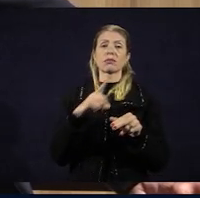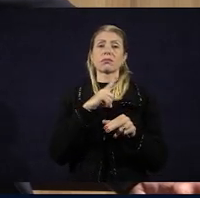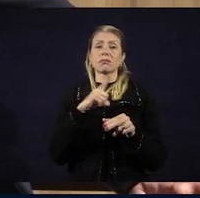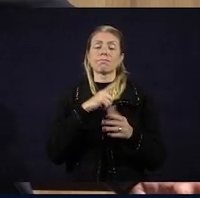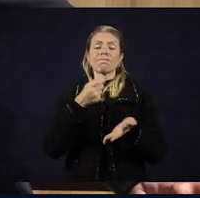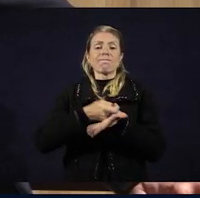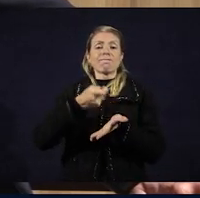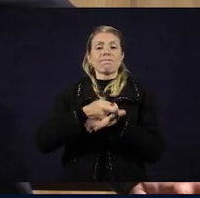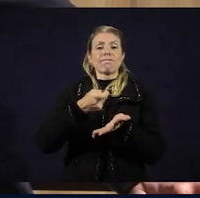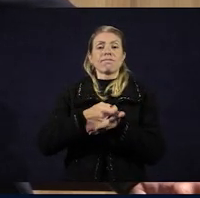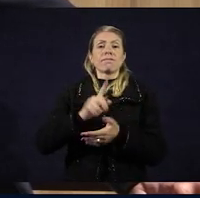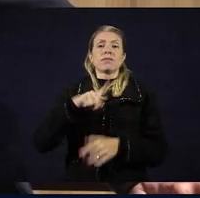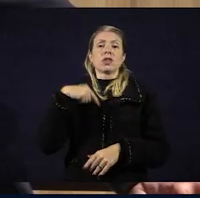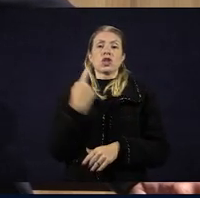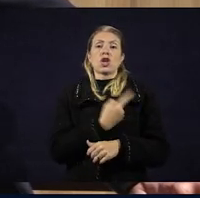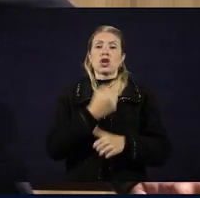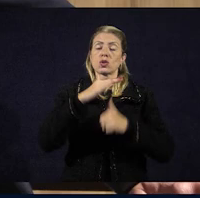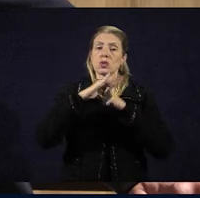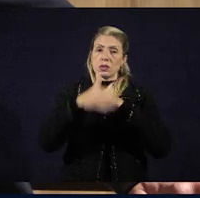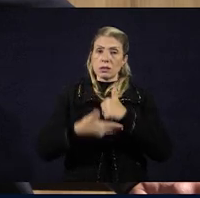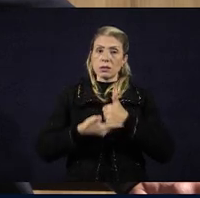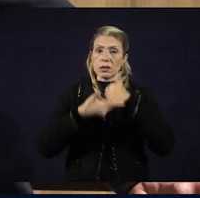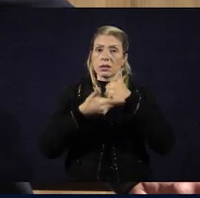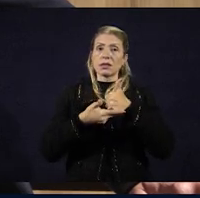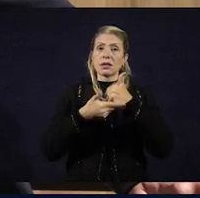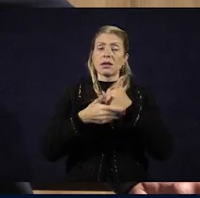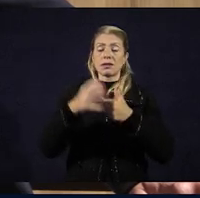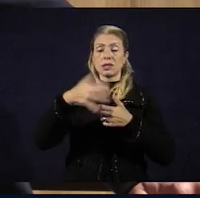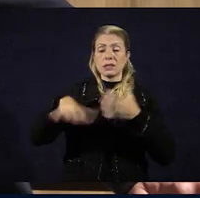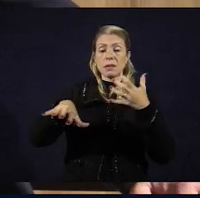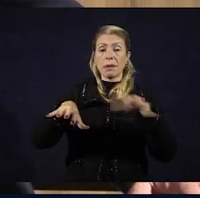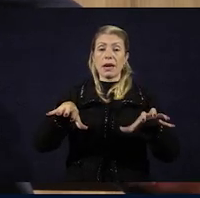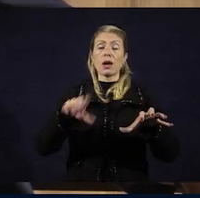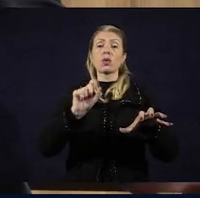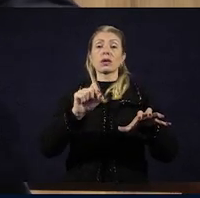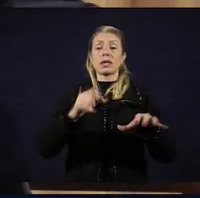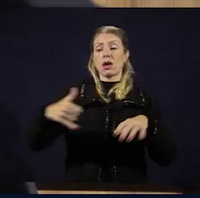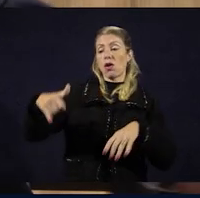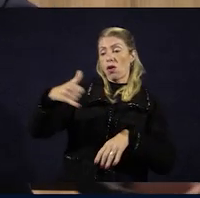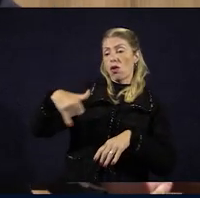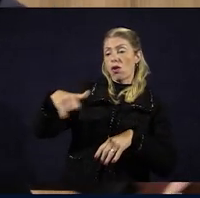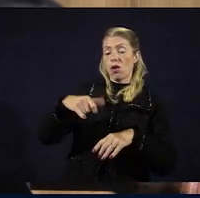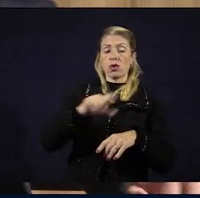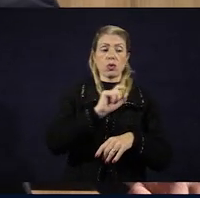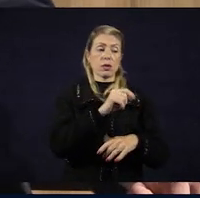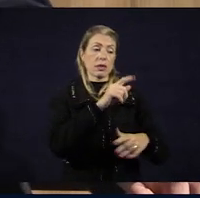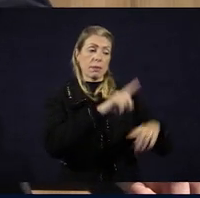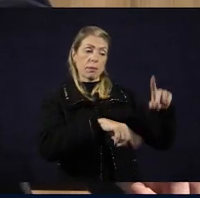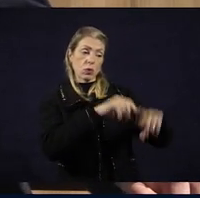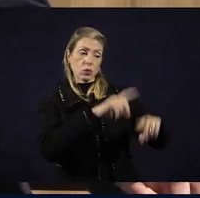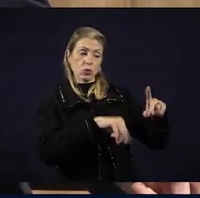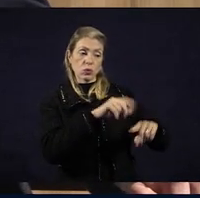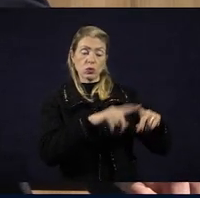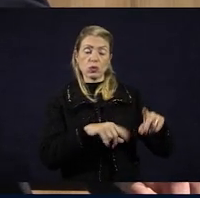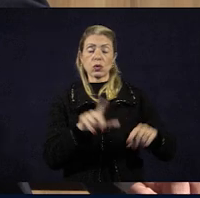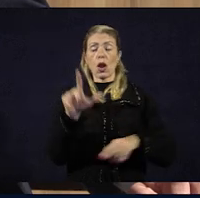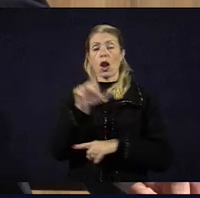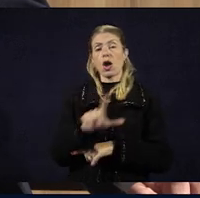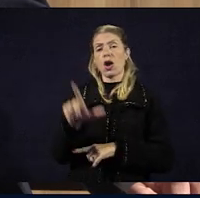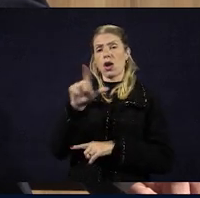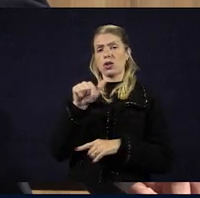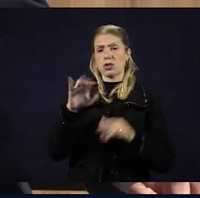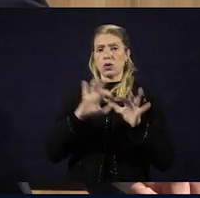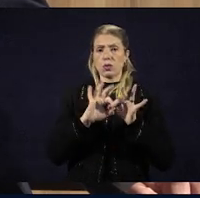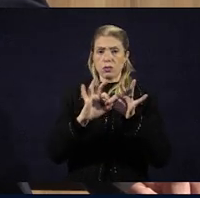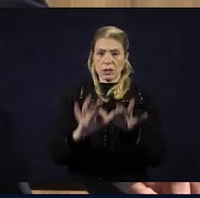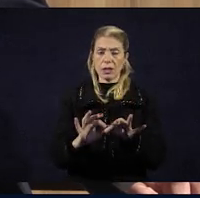sustentabilidade toda por nossa parte segregação de óleo de produto para que a gente possa atuar evidente que dentro desse contexto a gente vem atuando